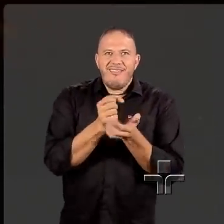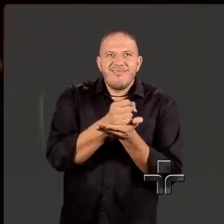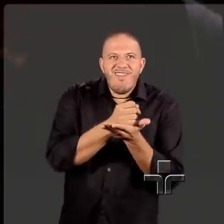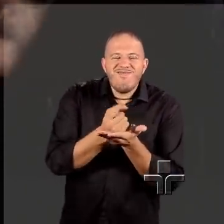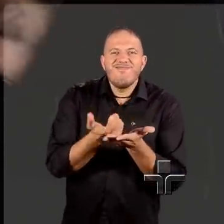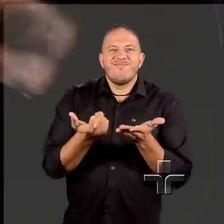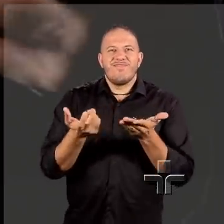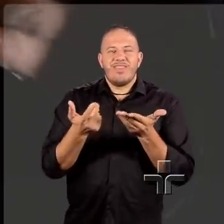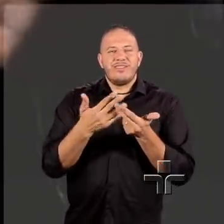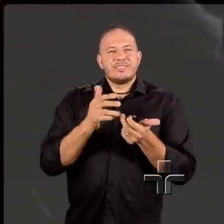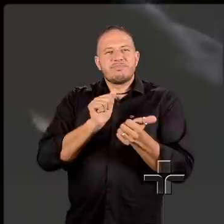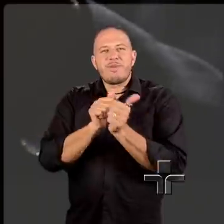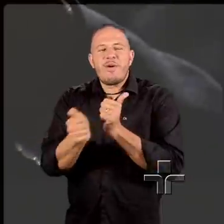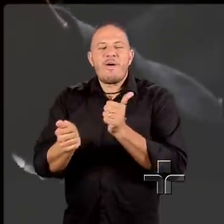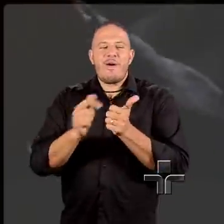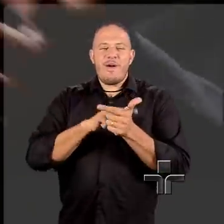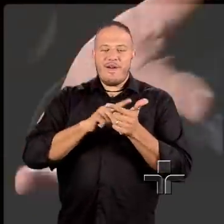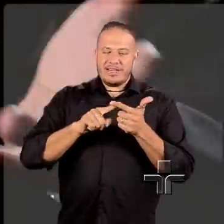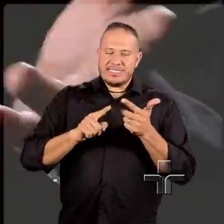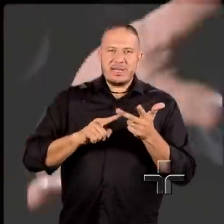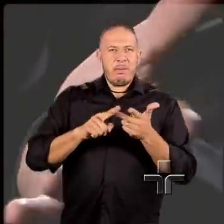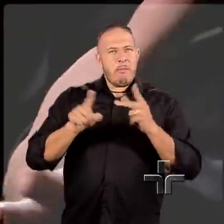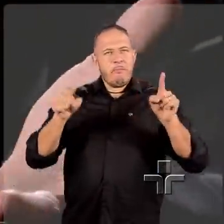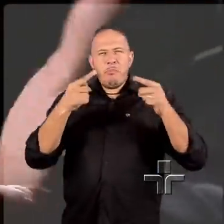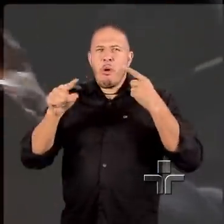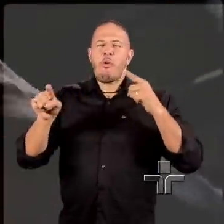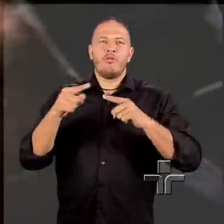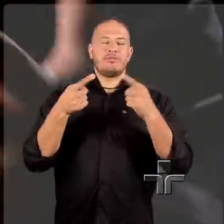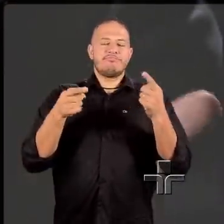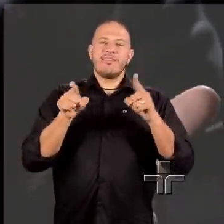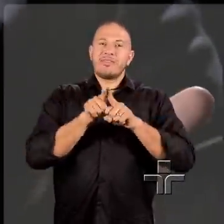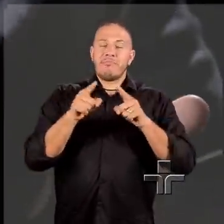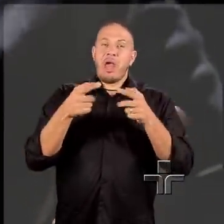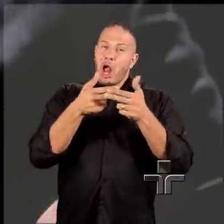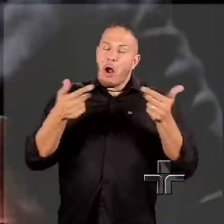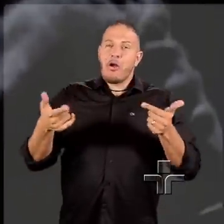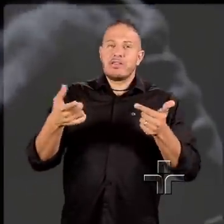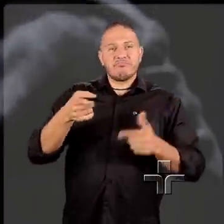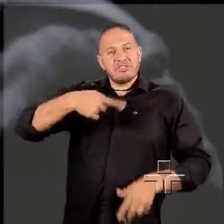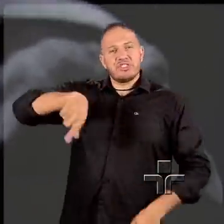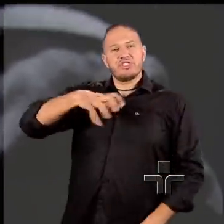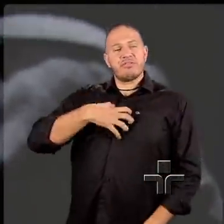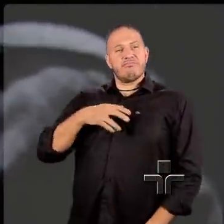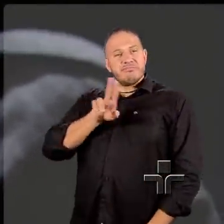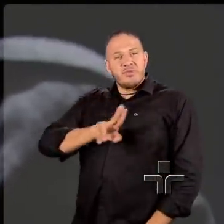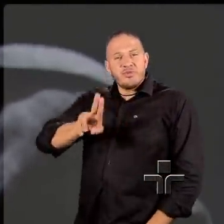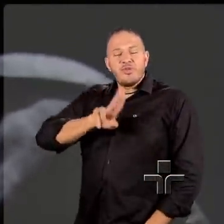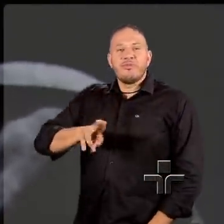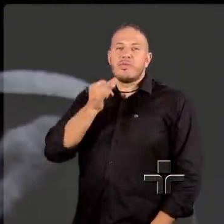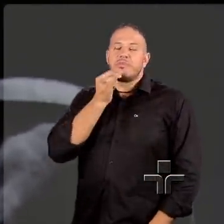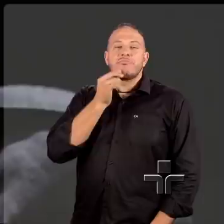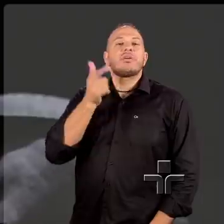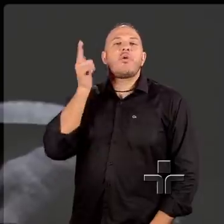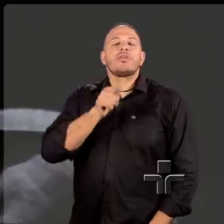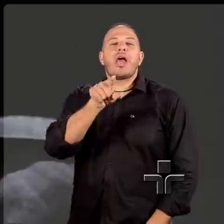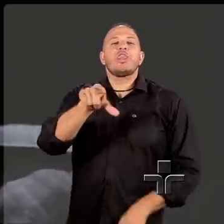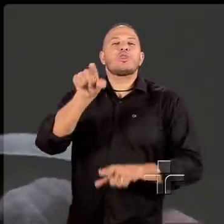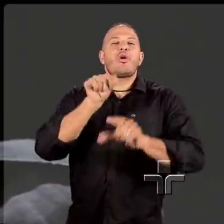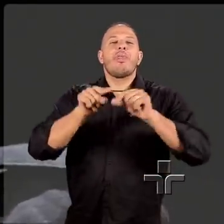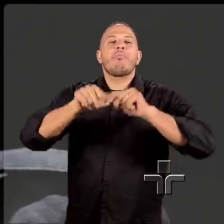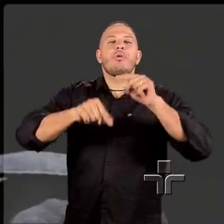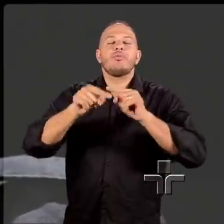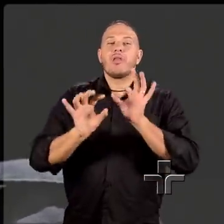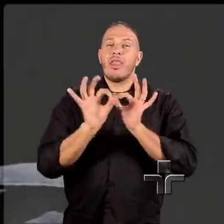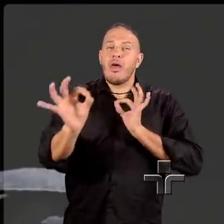como esportes, música, até segmentos de consumo, né? Você consegue escolher produtos à distância,